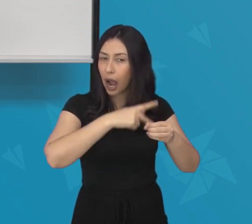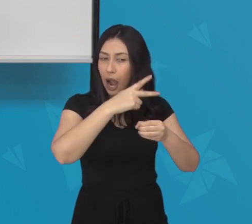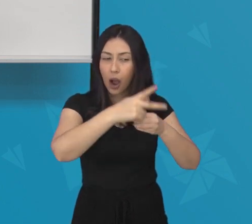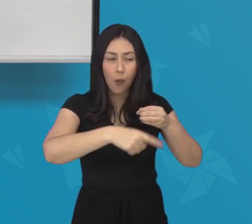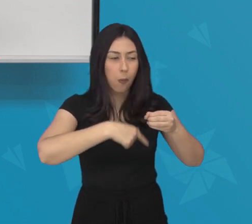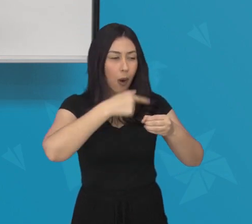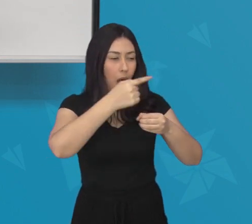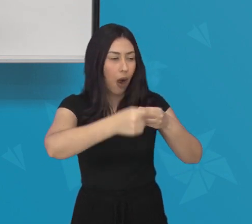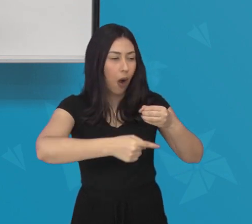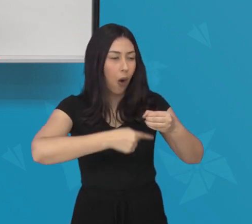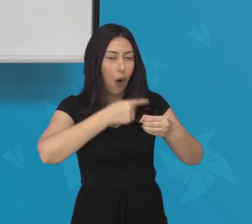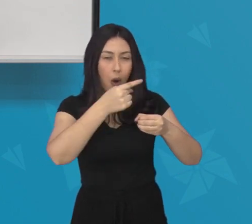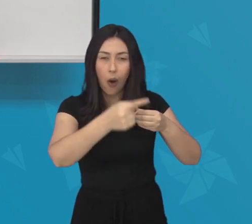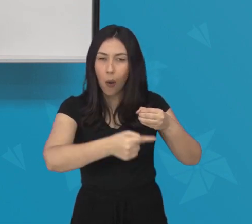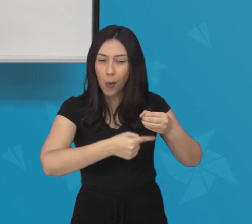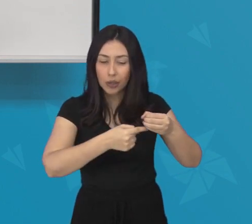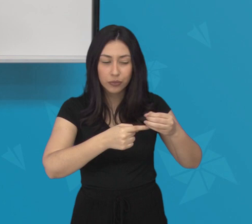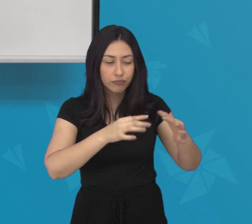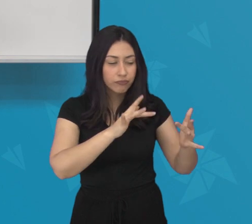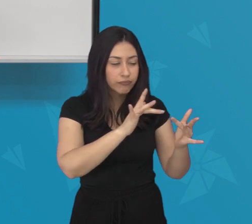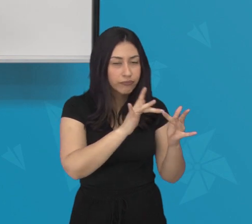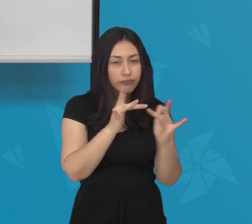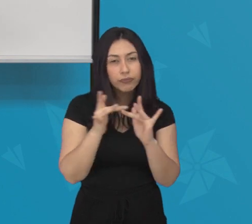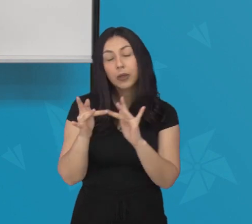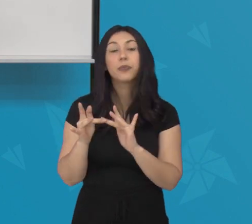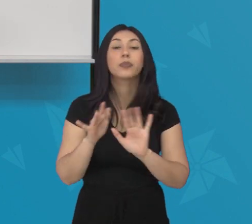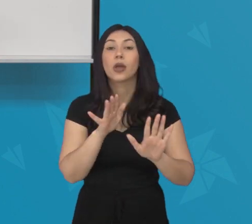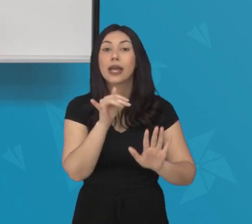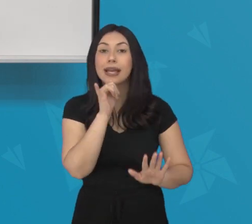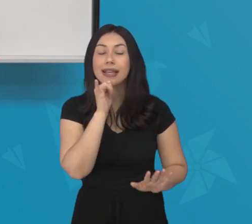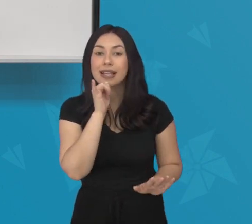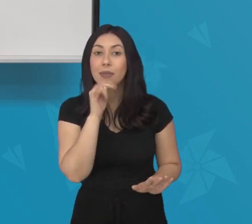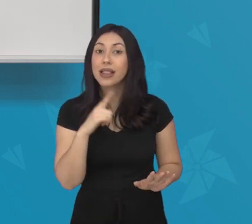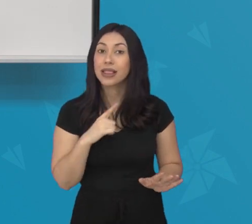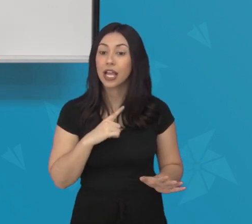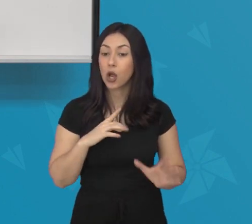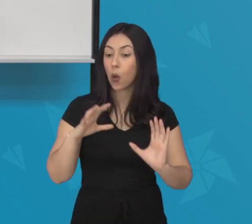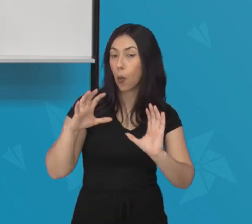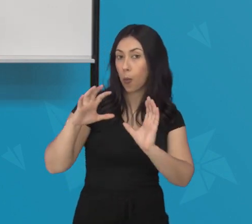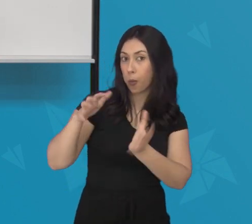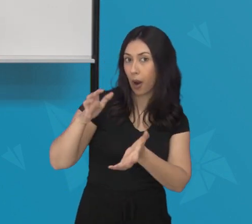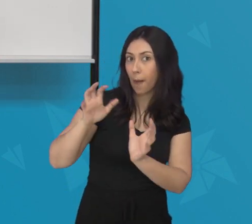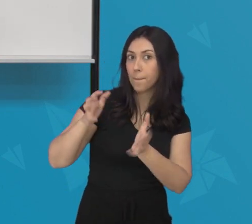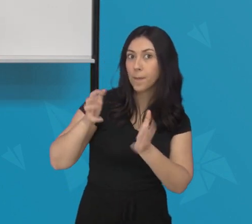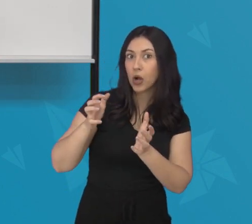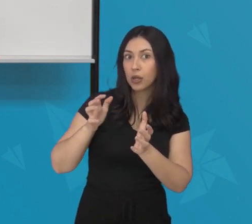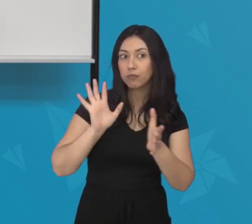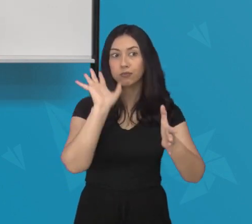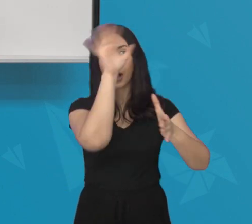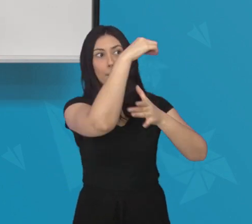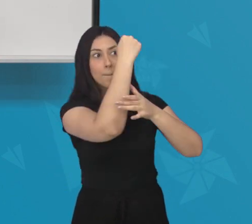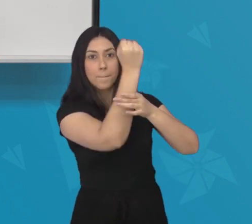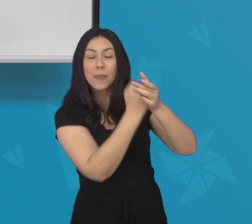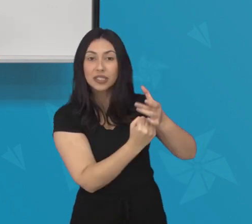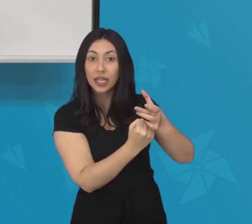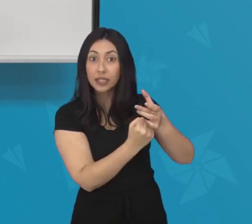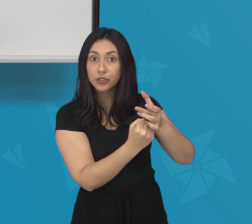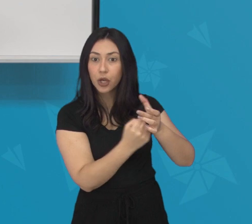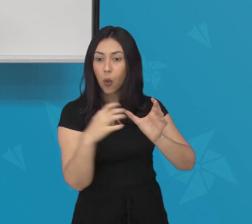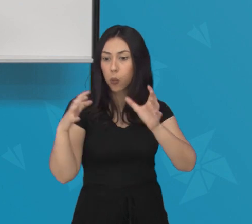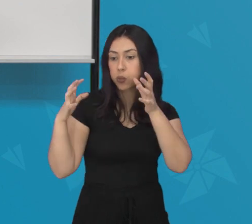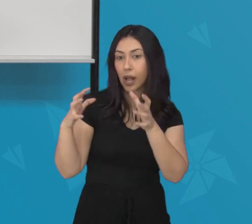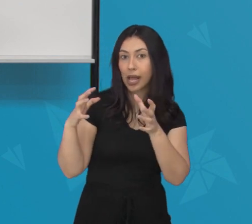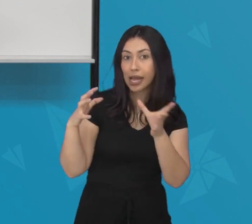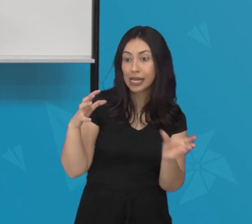basquete sendo arremessada. A gente tem a bola de basquete e os gases dentro dessa bola. Esses gases